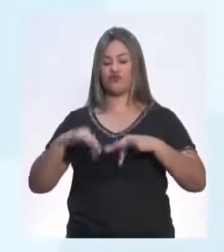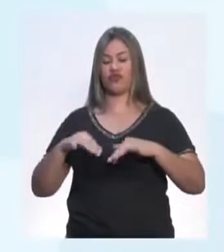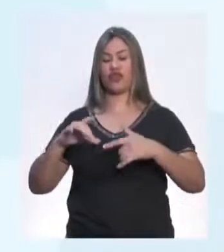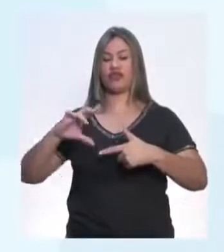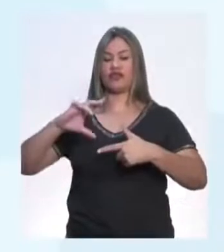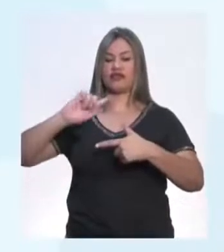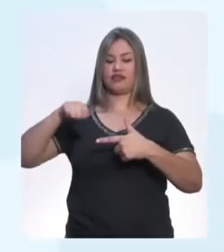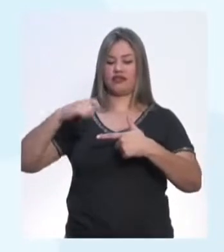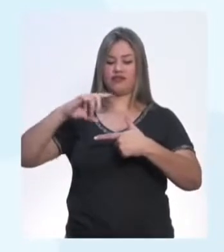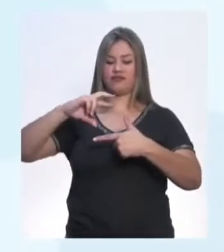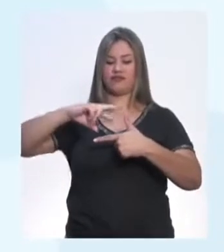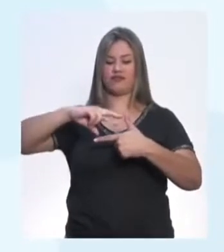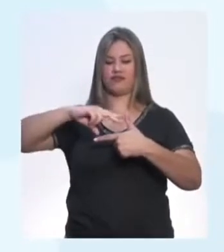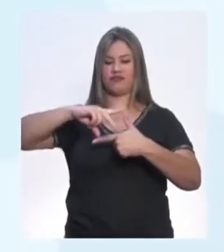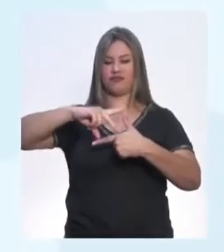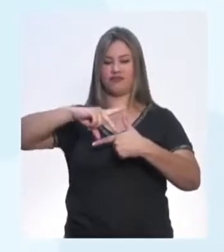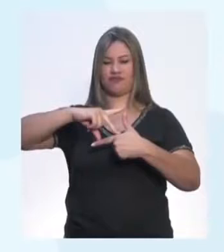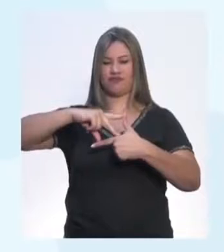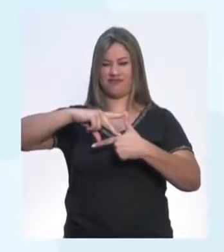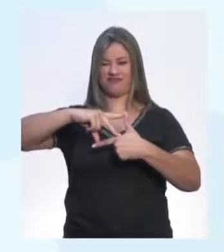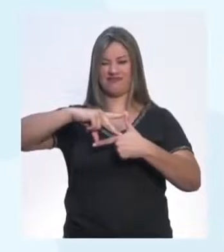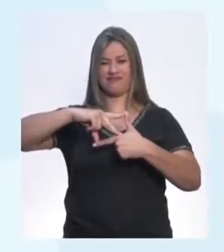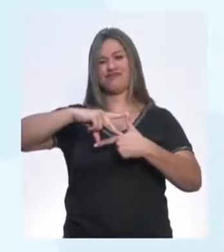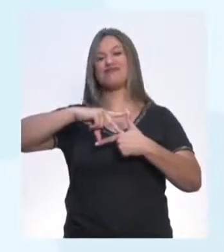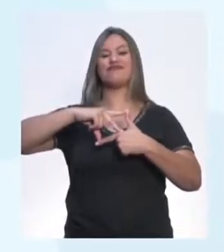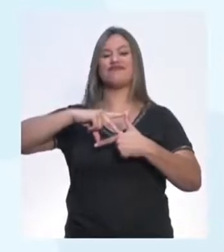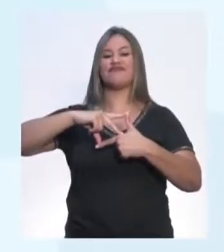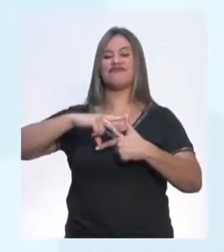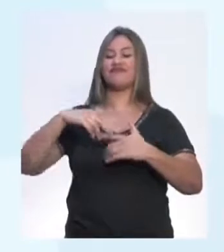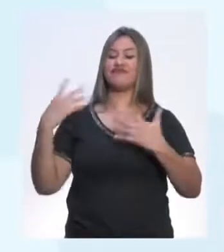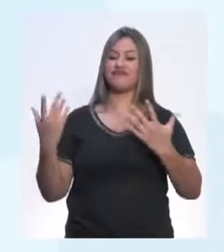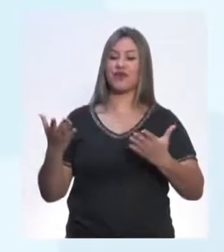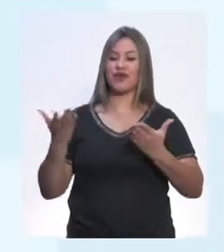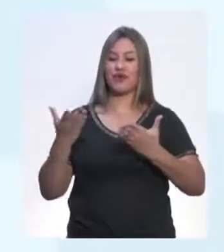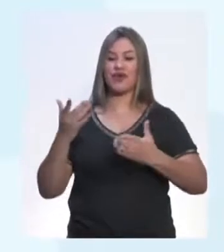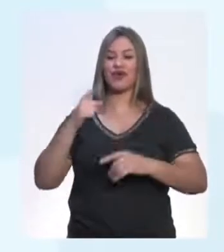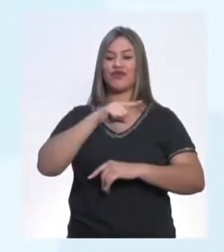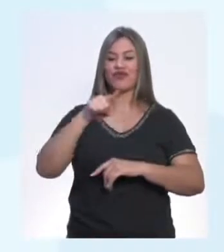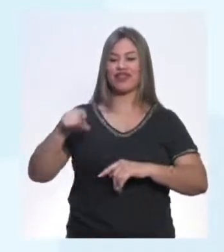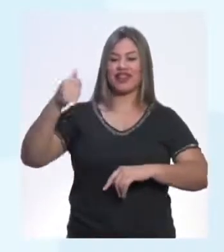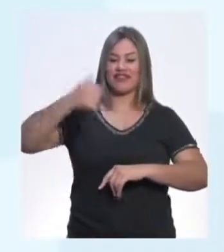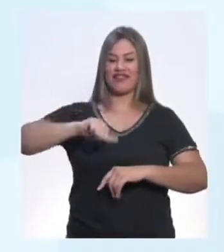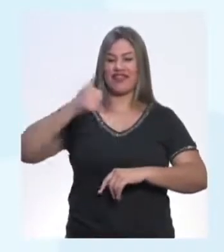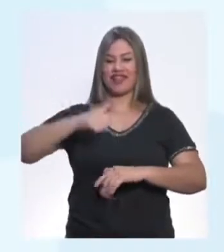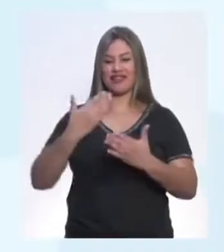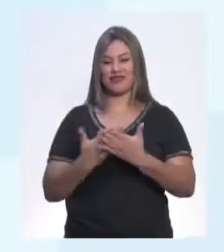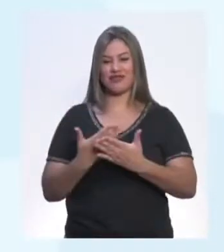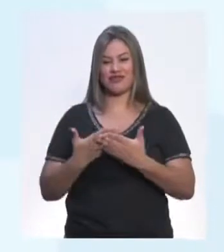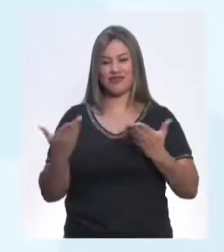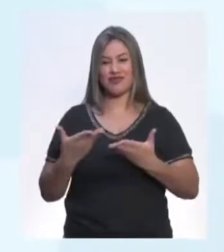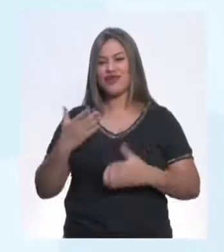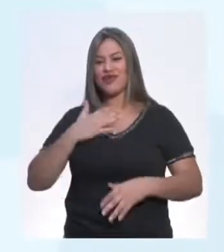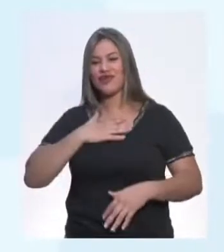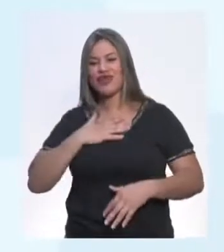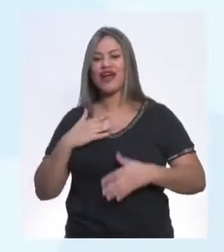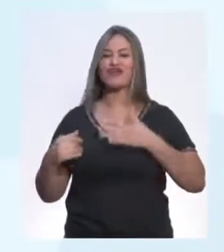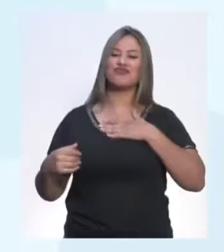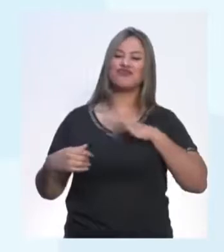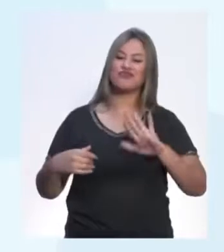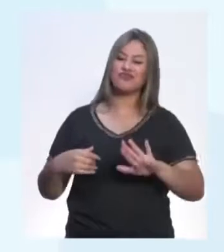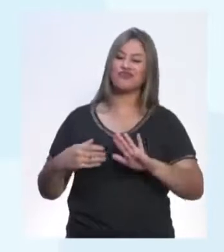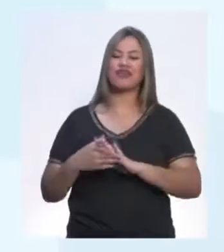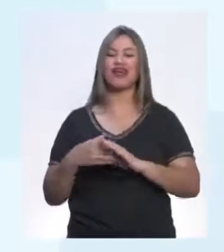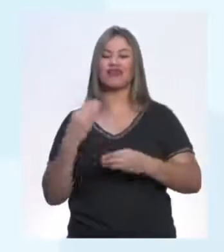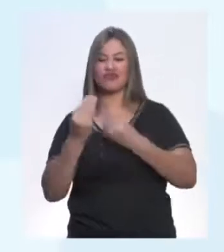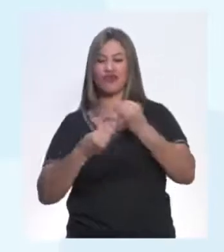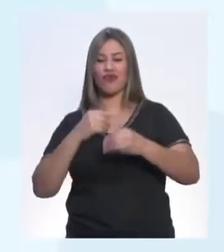Então, vai lá, né? Coloque a avaliação... Nossa, né? Coloque o que vocês acharam da aula, se gostaram, se não gostaram, o